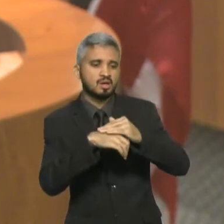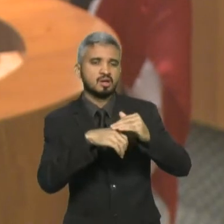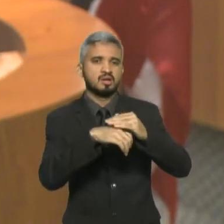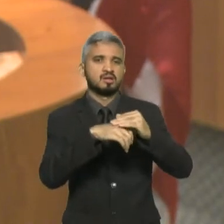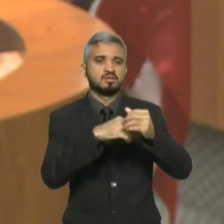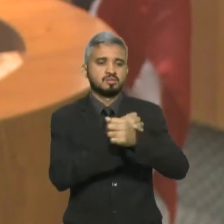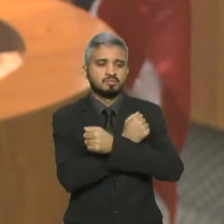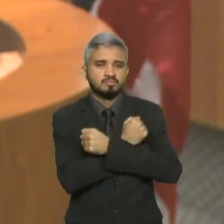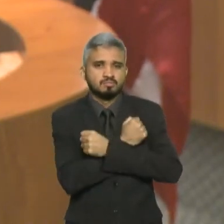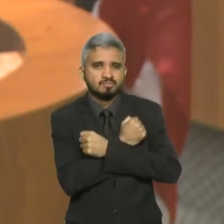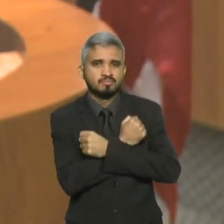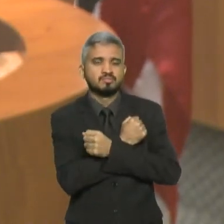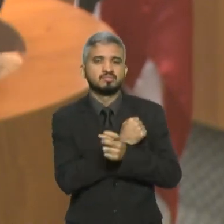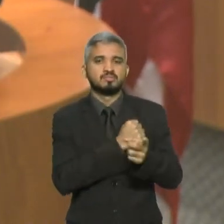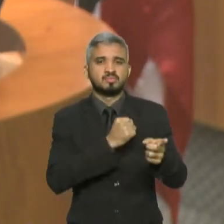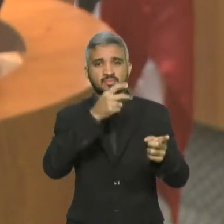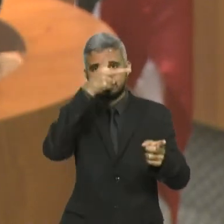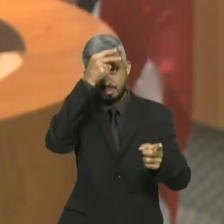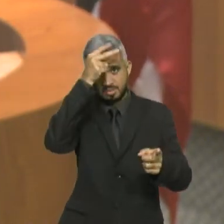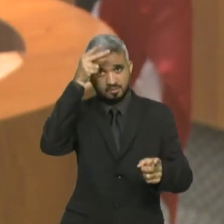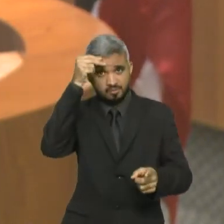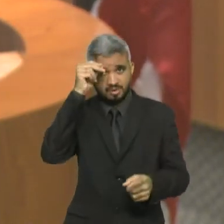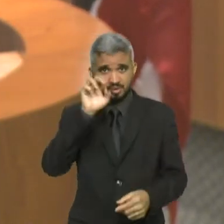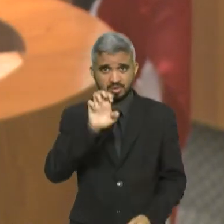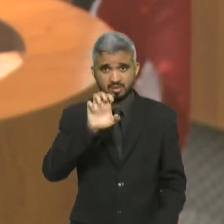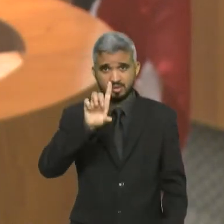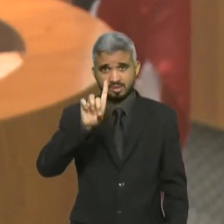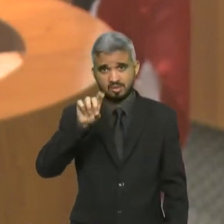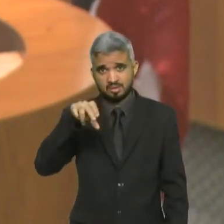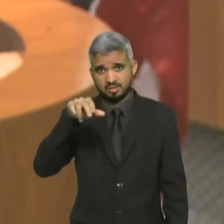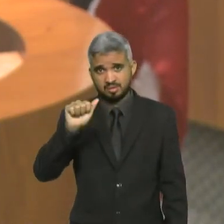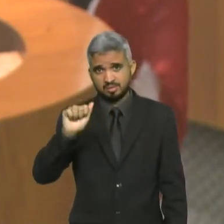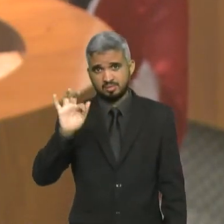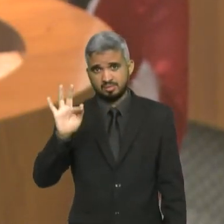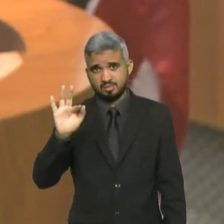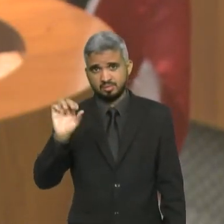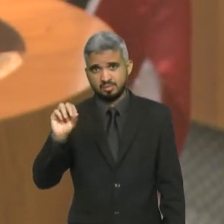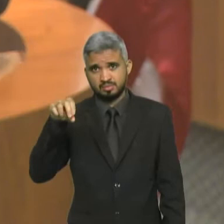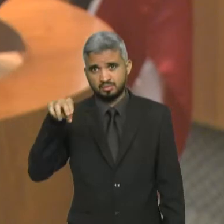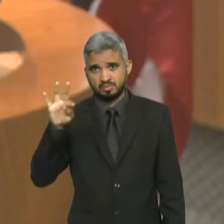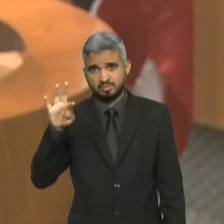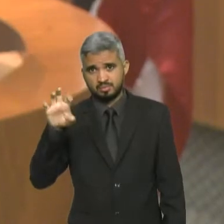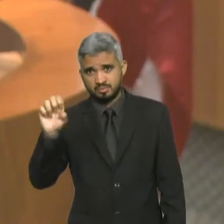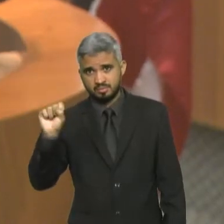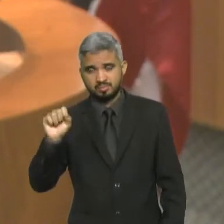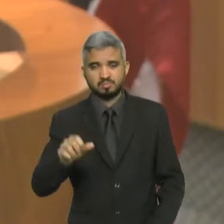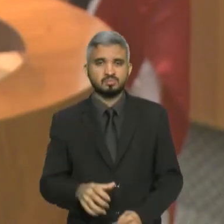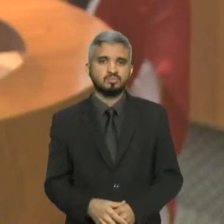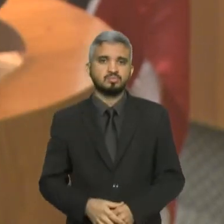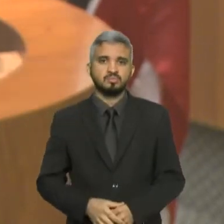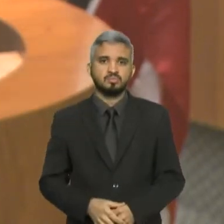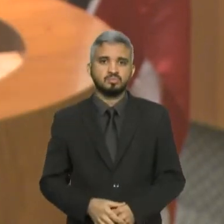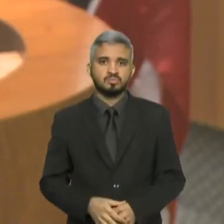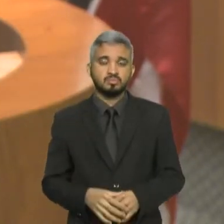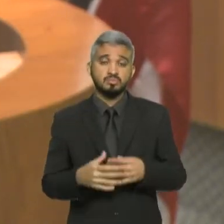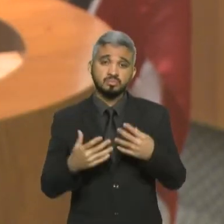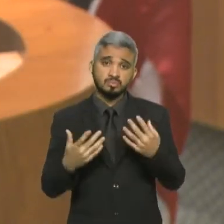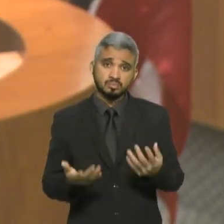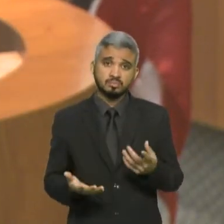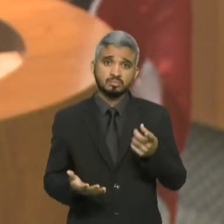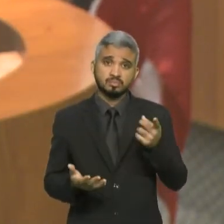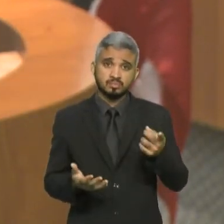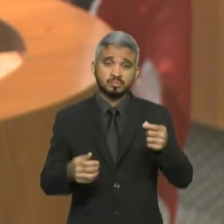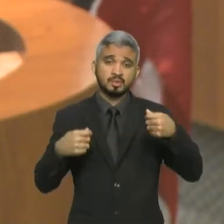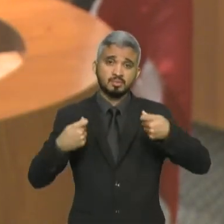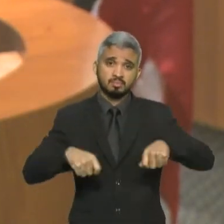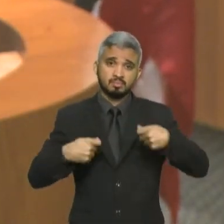Fontes. A experiência da Copalge é uma experiência que precisa ganhar espaço no estado do